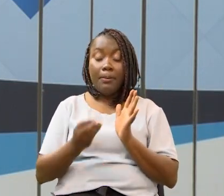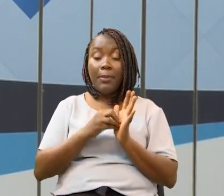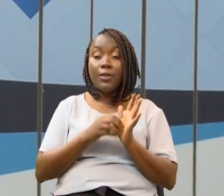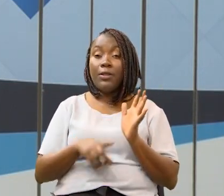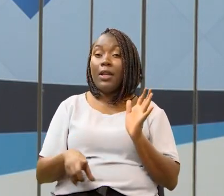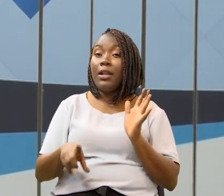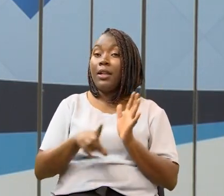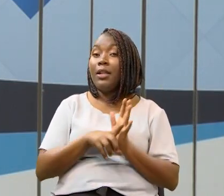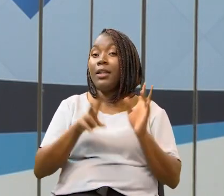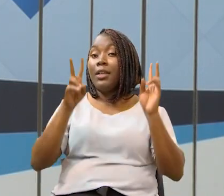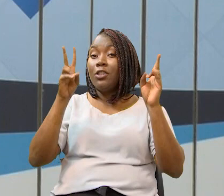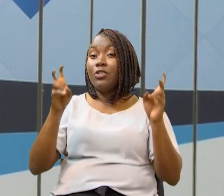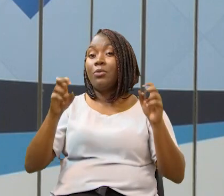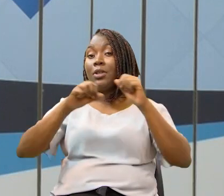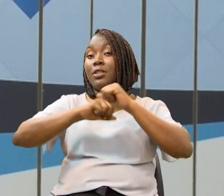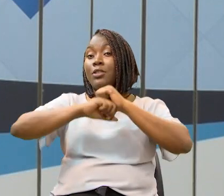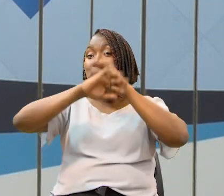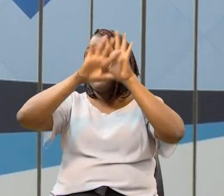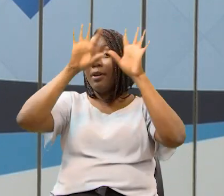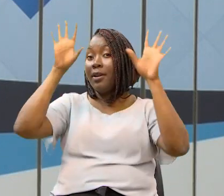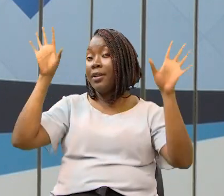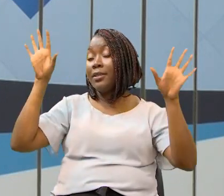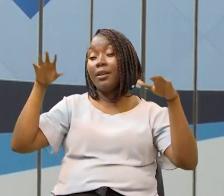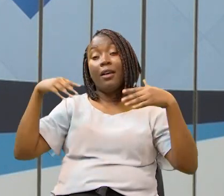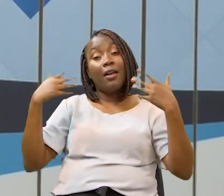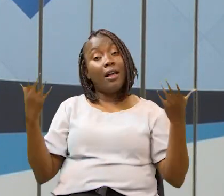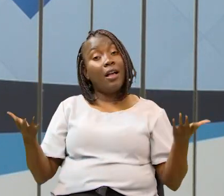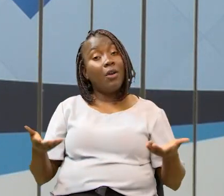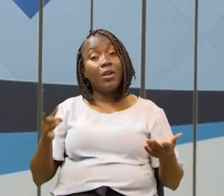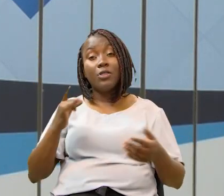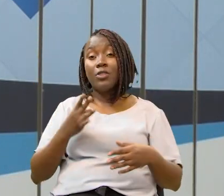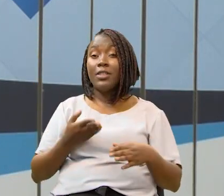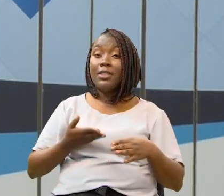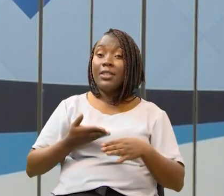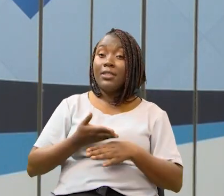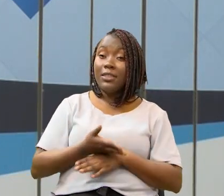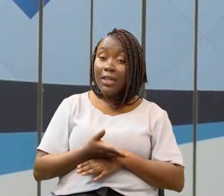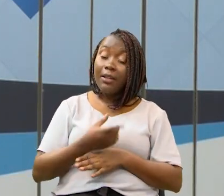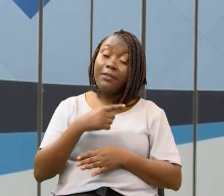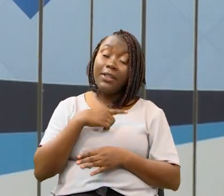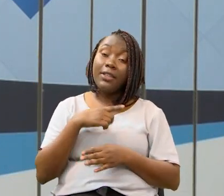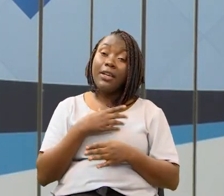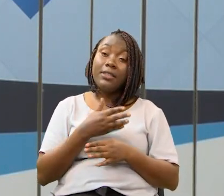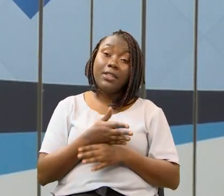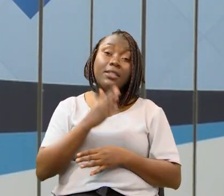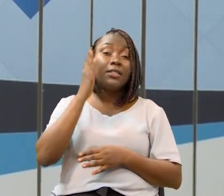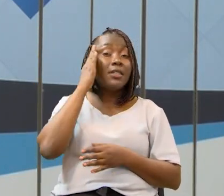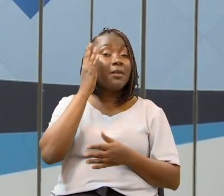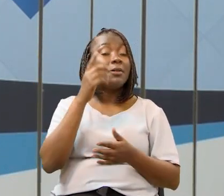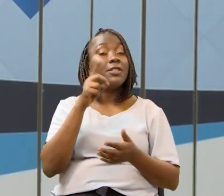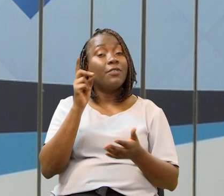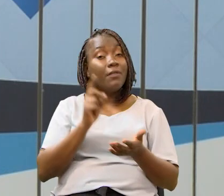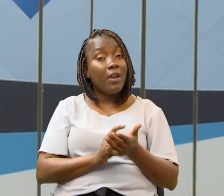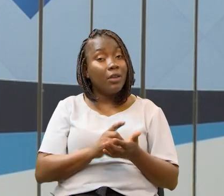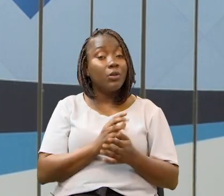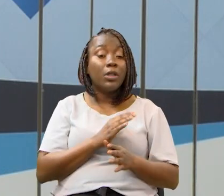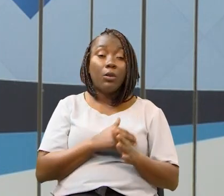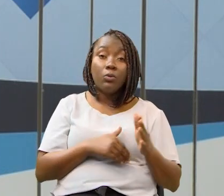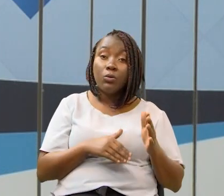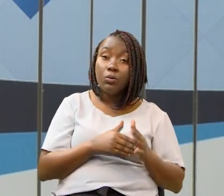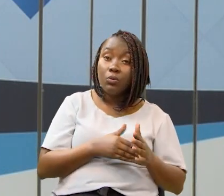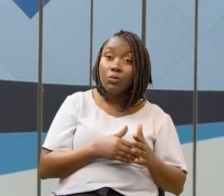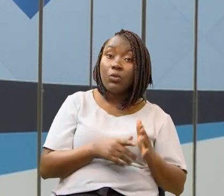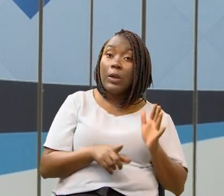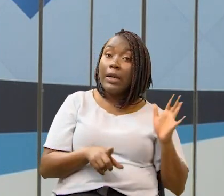implícito na lei, né, a questão da transparência, então agora é só a gente acessar, que a gente vai ter acesso e saber se de fato está